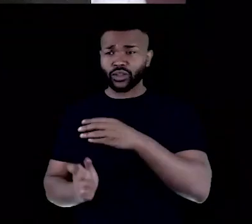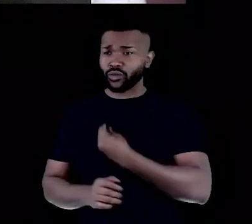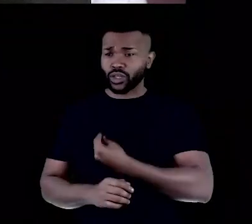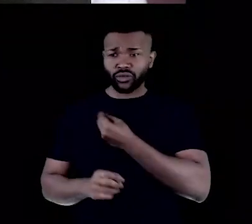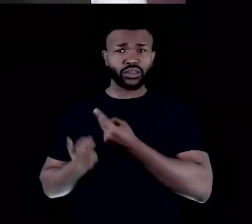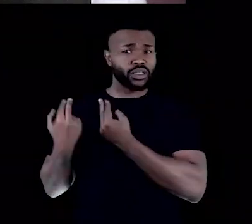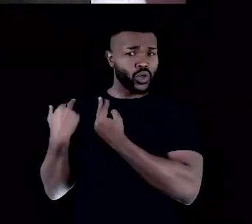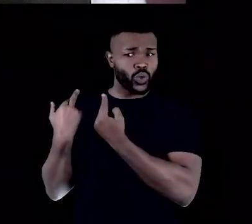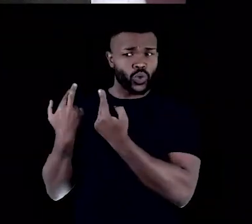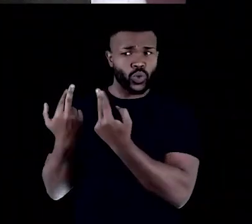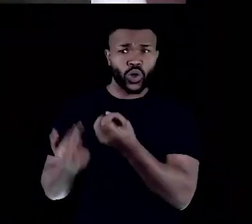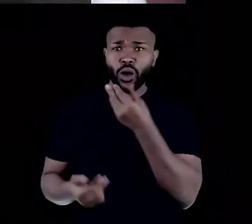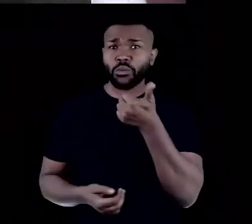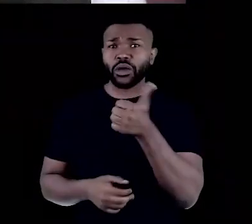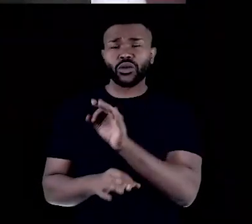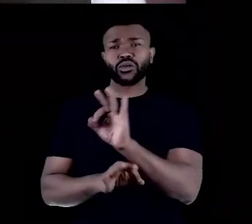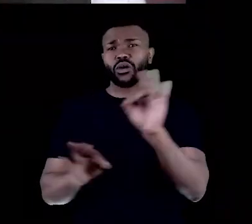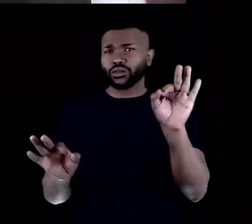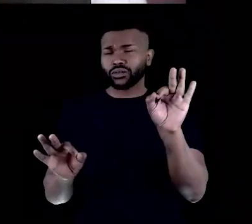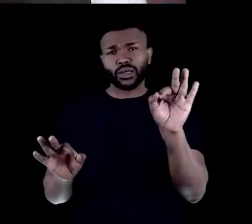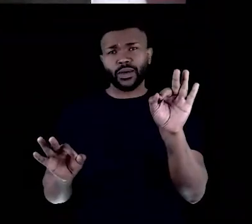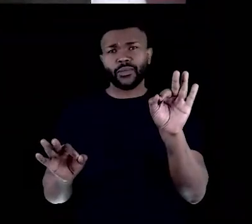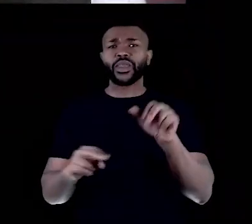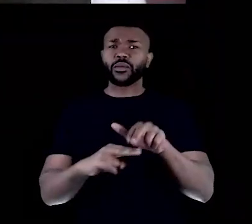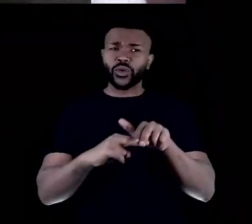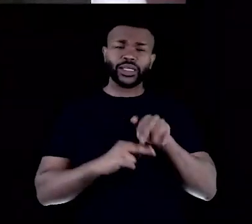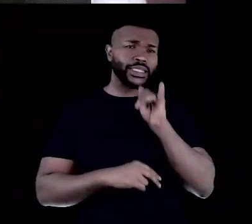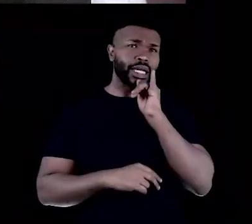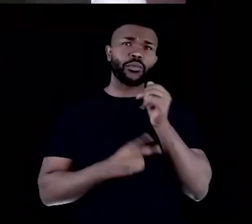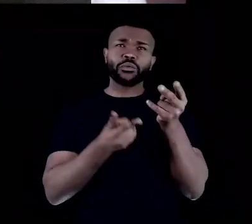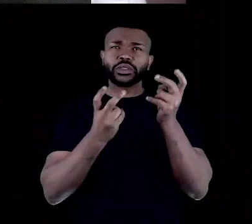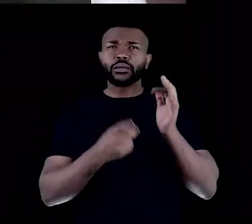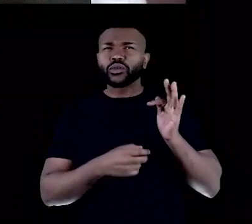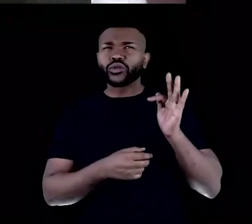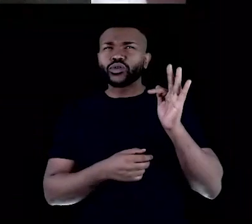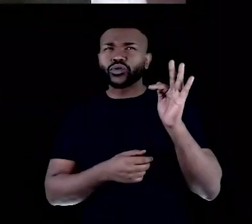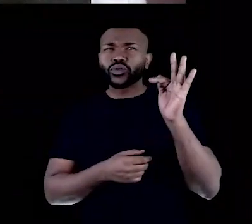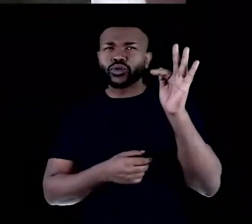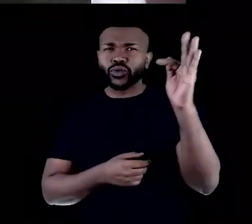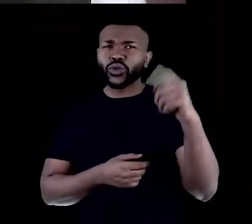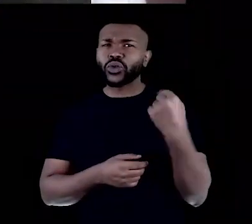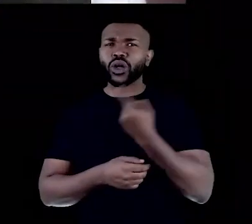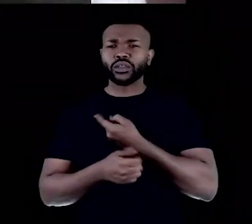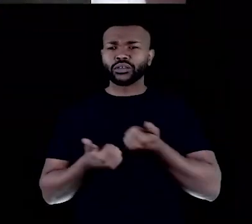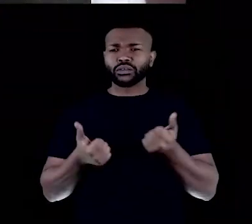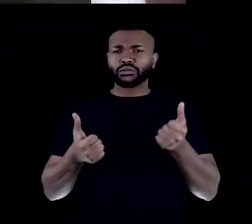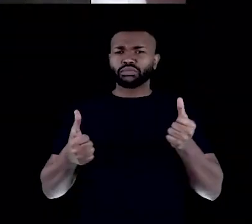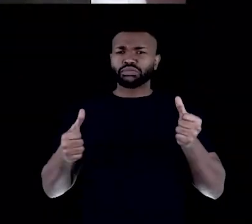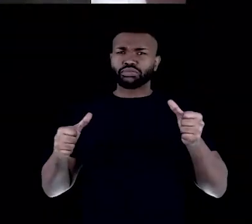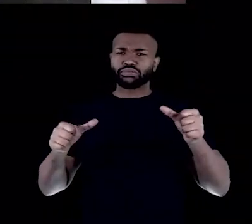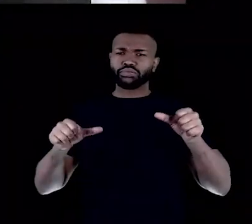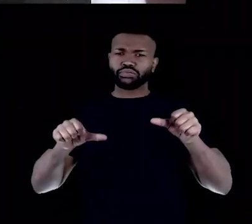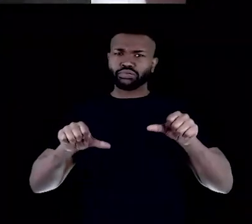vivendo da mesma forma há muito tempo e estão muito bem, e estão ótimas. E a gente, por essa ânsia de olhar para frente, a gente está se afundando cada vez mais.